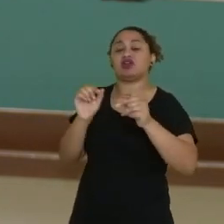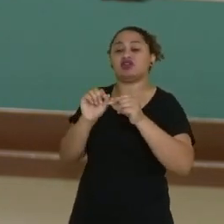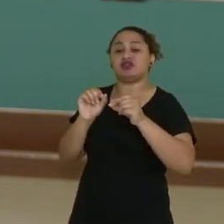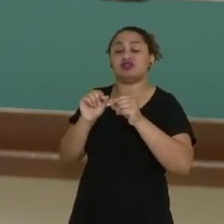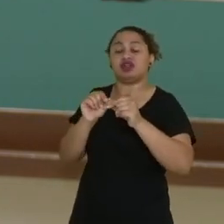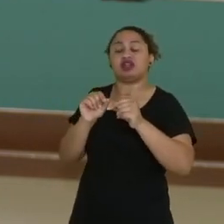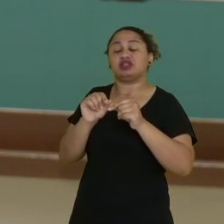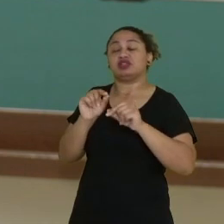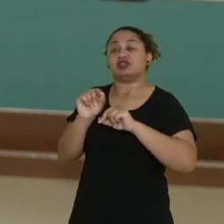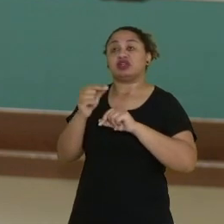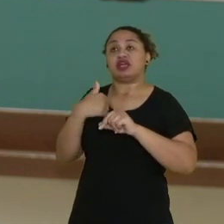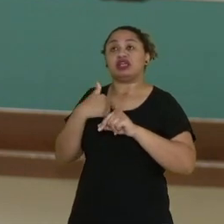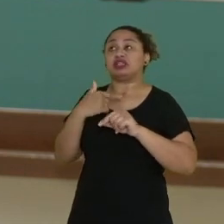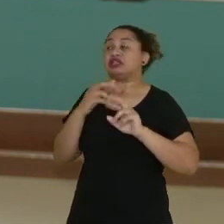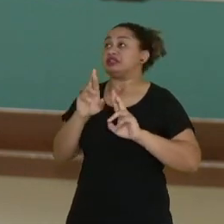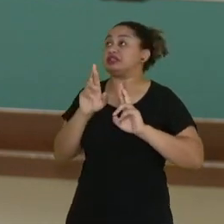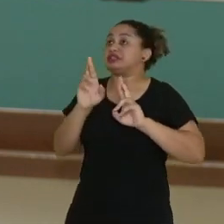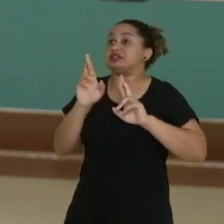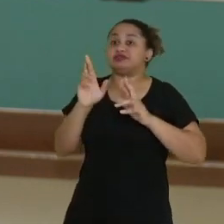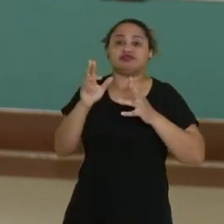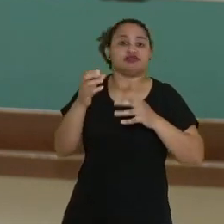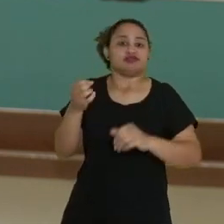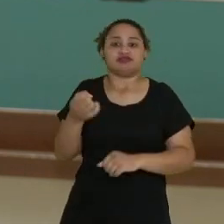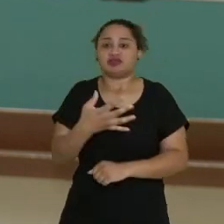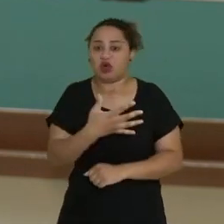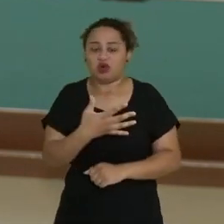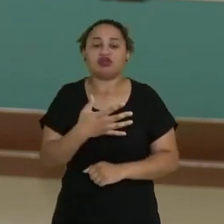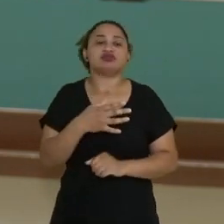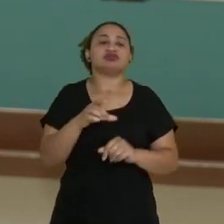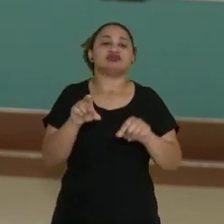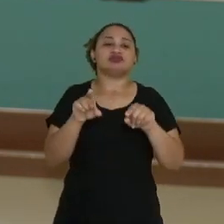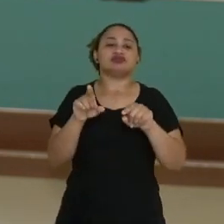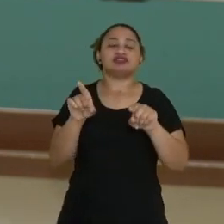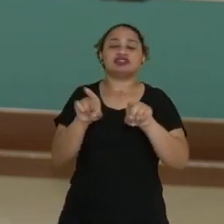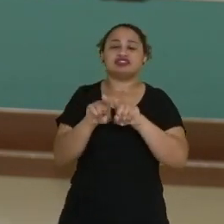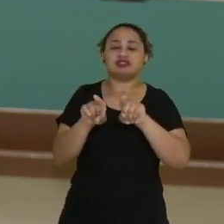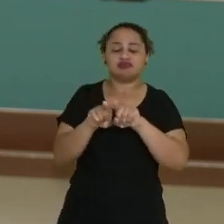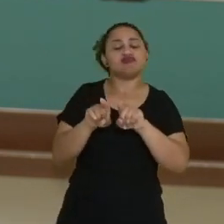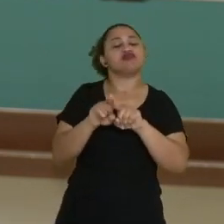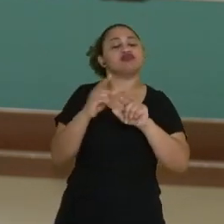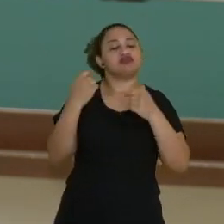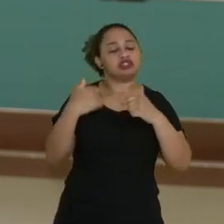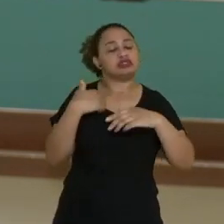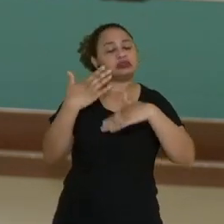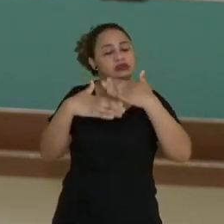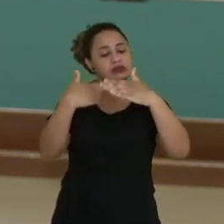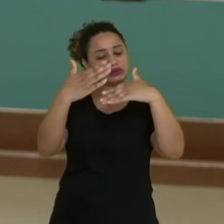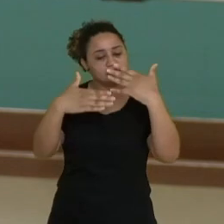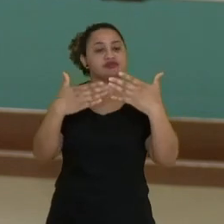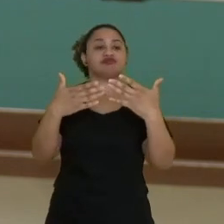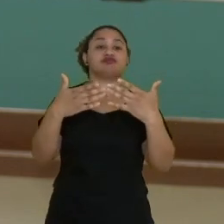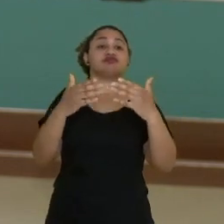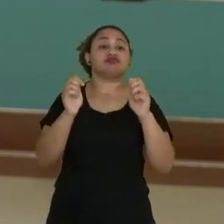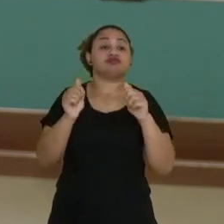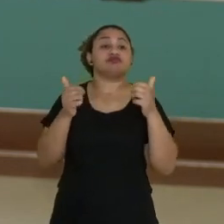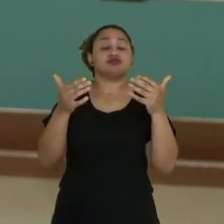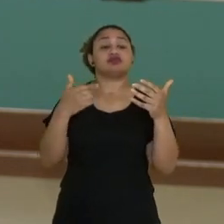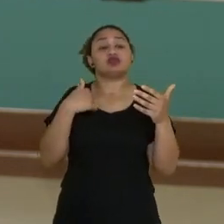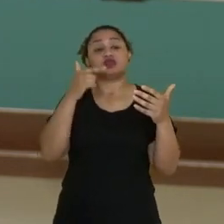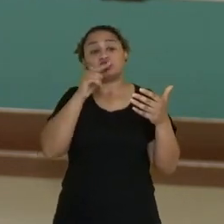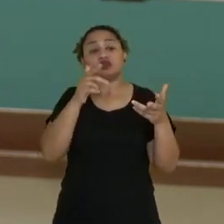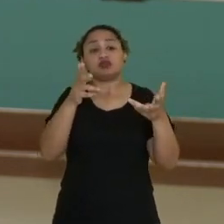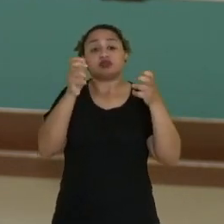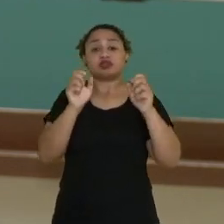grande expectativa e esperança, né? Ainda tenho muito que construir. Com isso, eu percebo